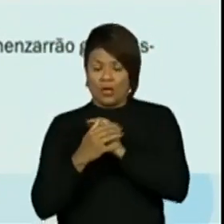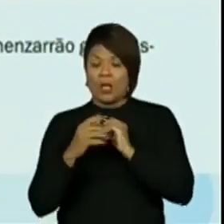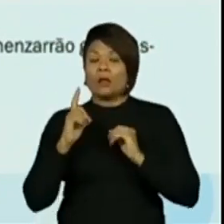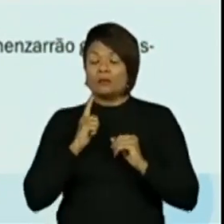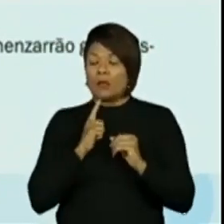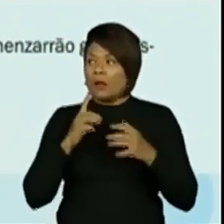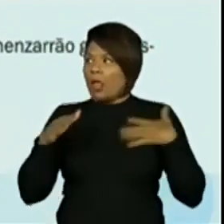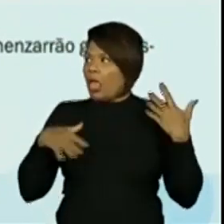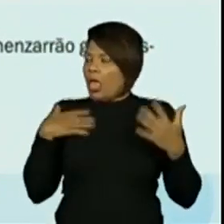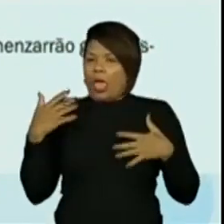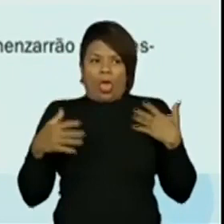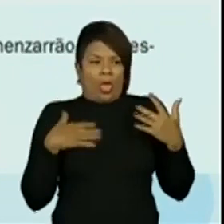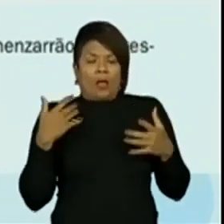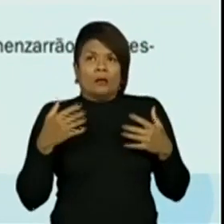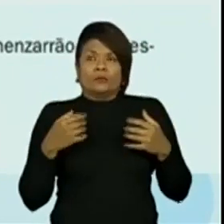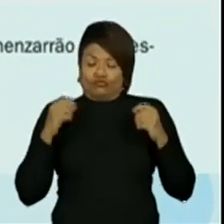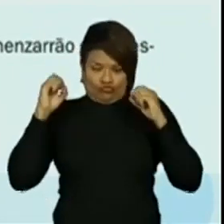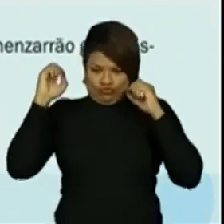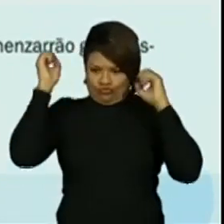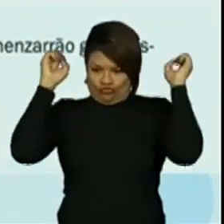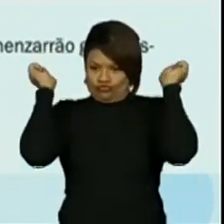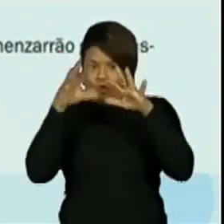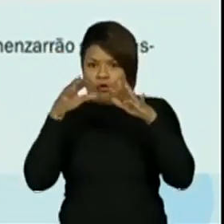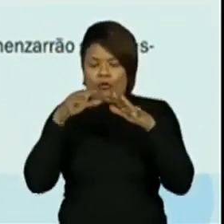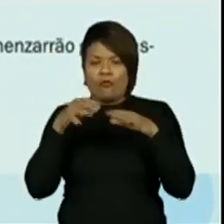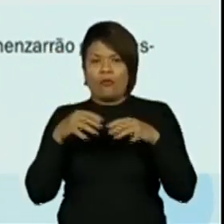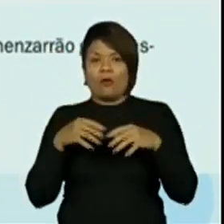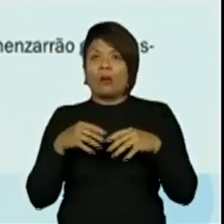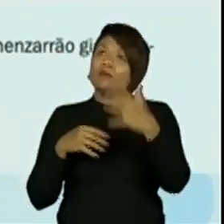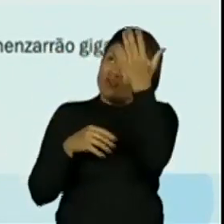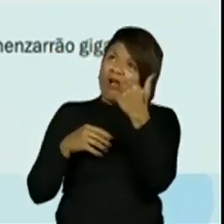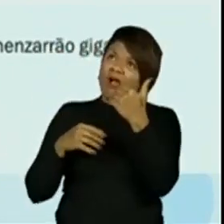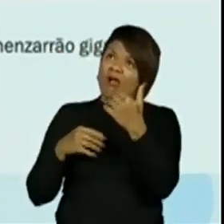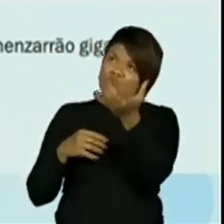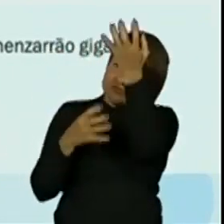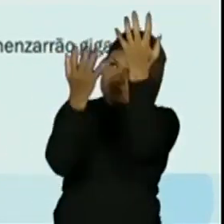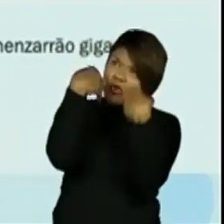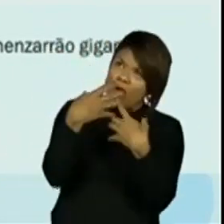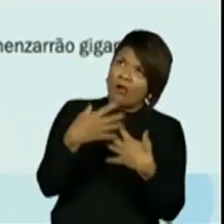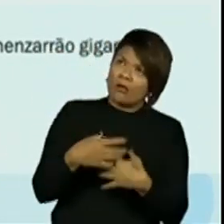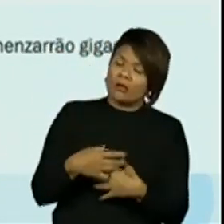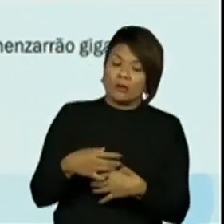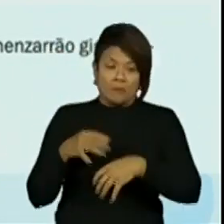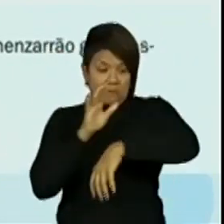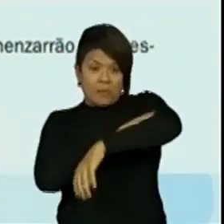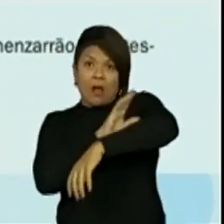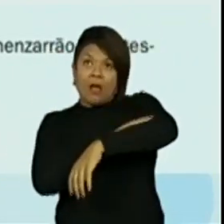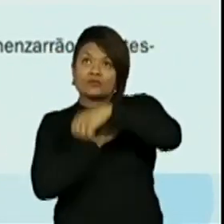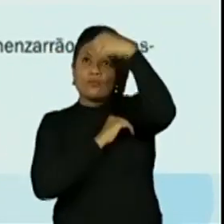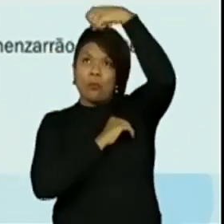assobiar. Jogo! Jogue logo! Outro braço.